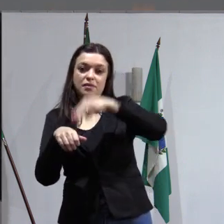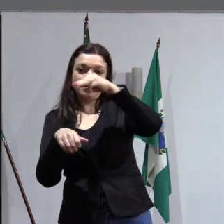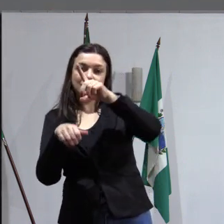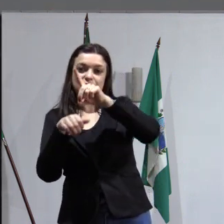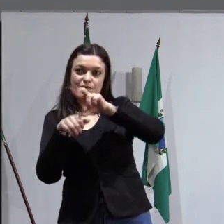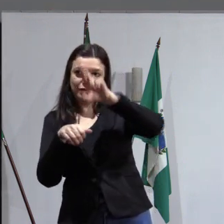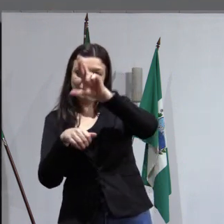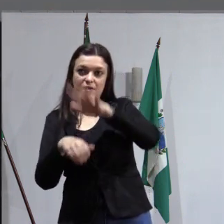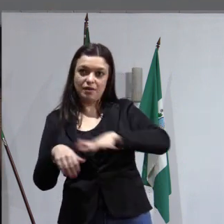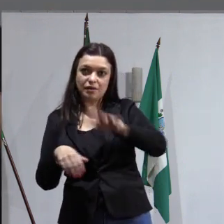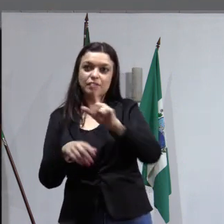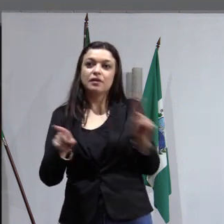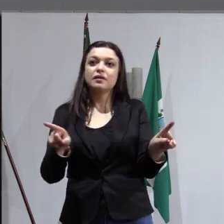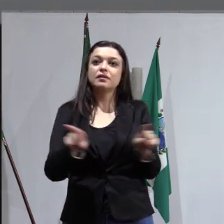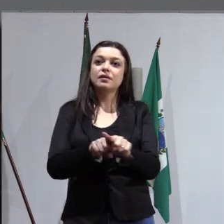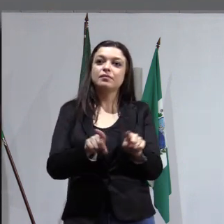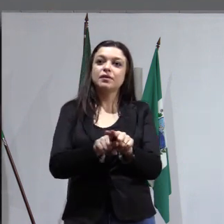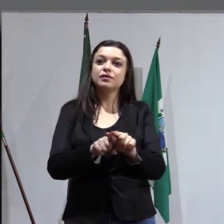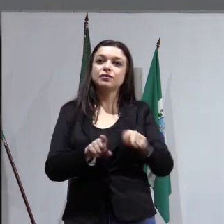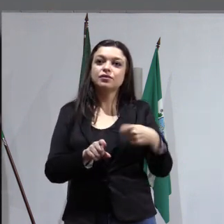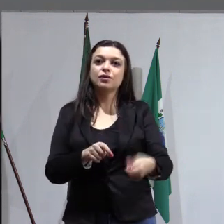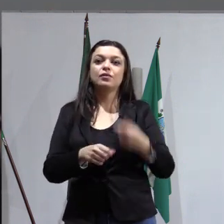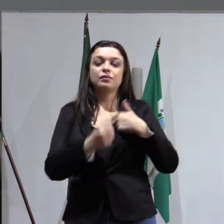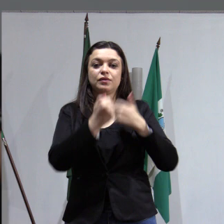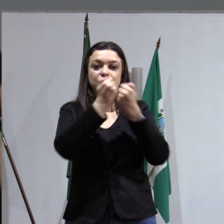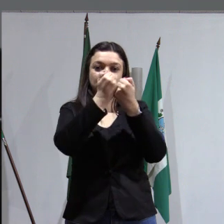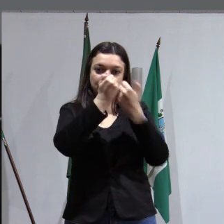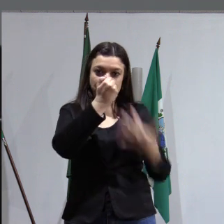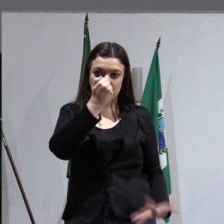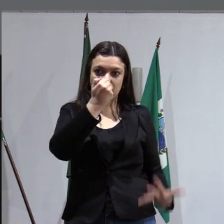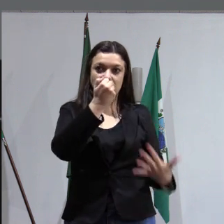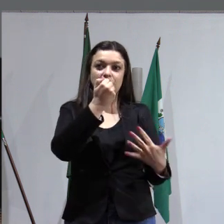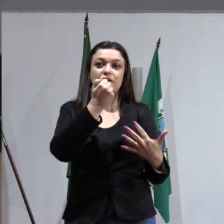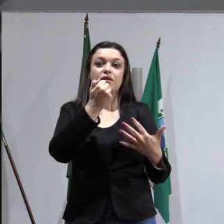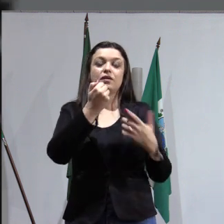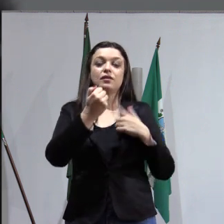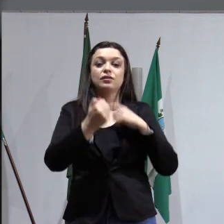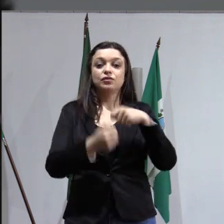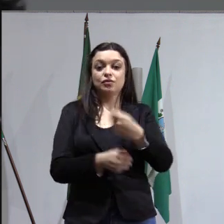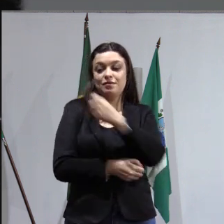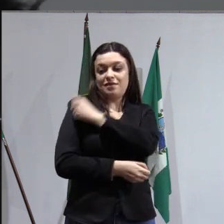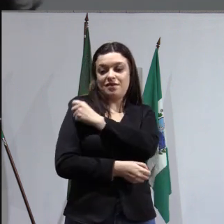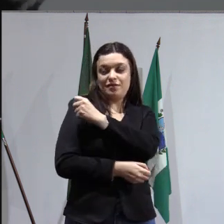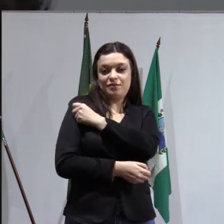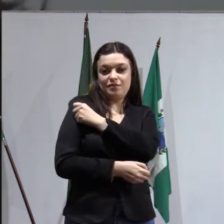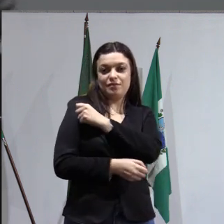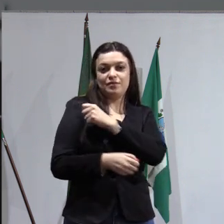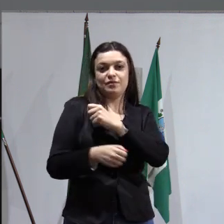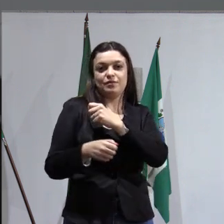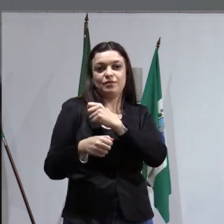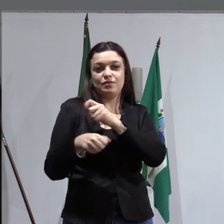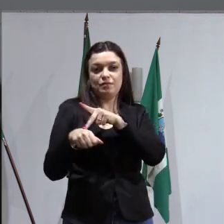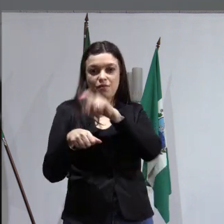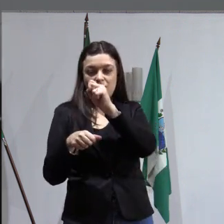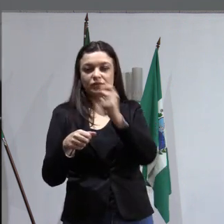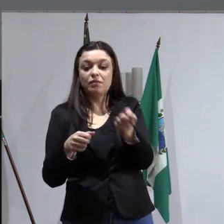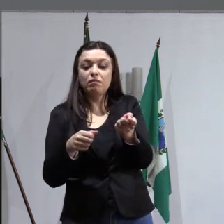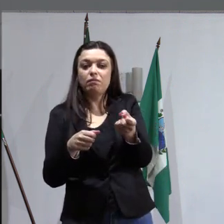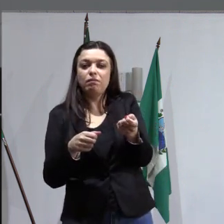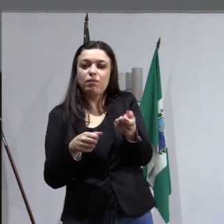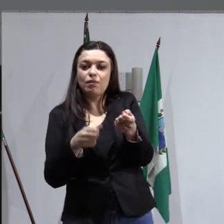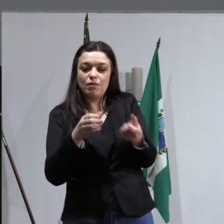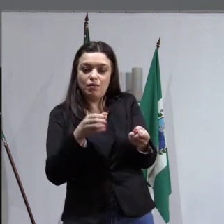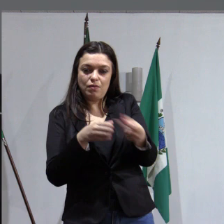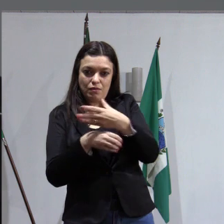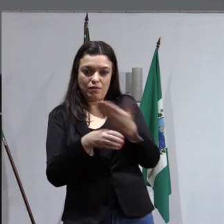UFPR e também como membro da diretoria da Associação de Pós-Graduandos da UFPR, que foi recém-criada, né, agora em maio, frente